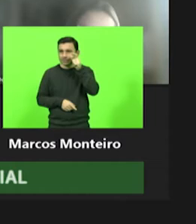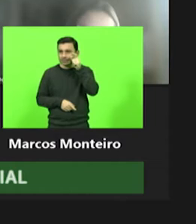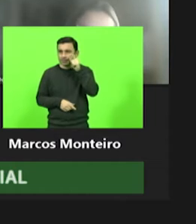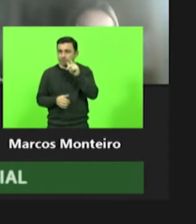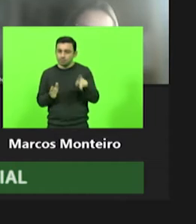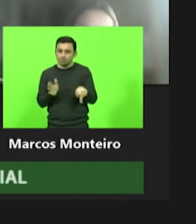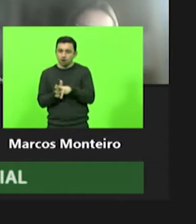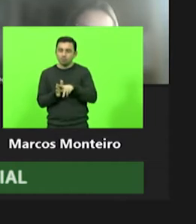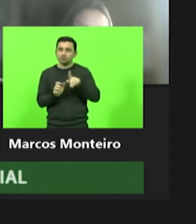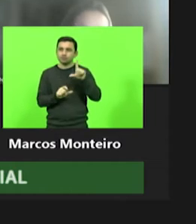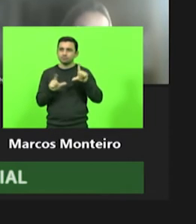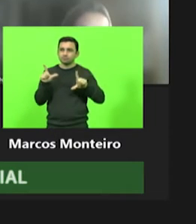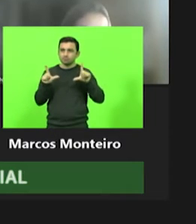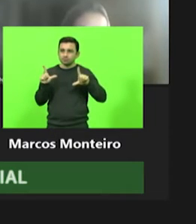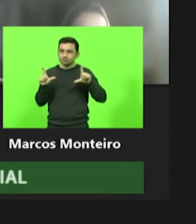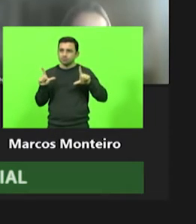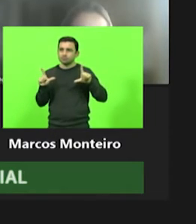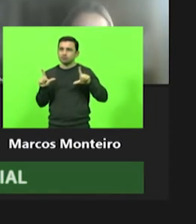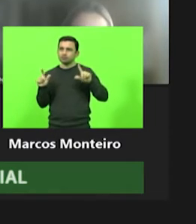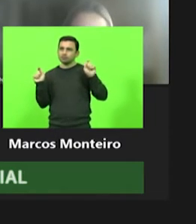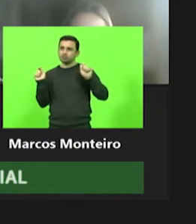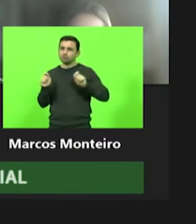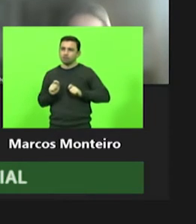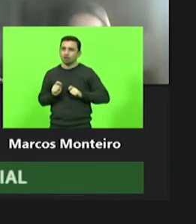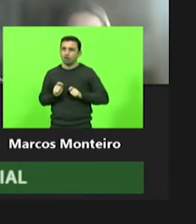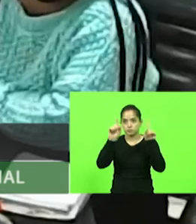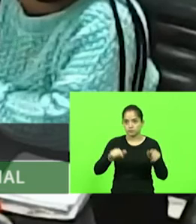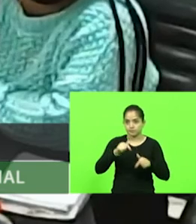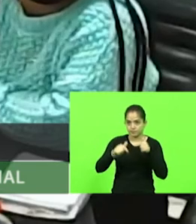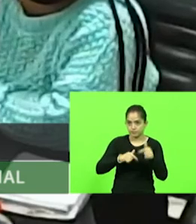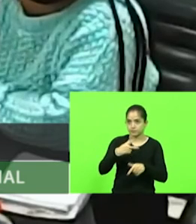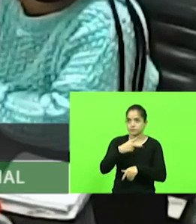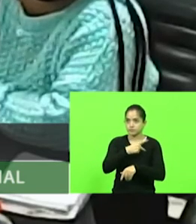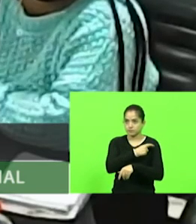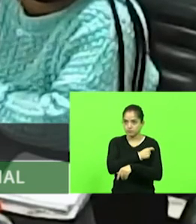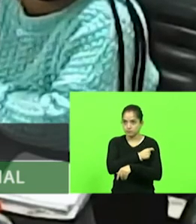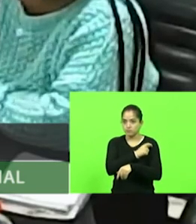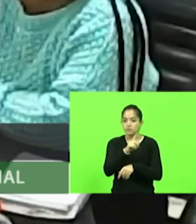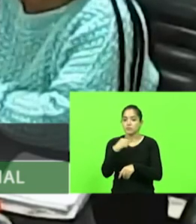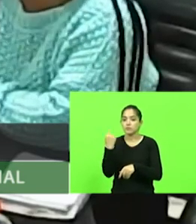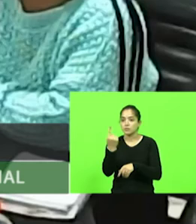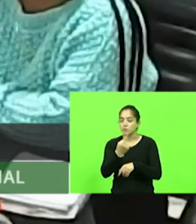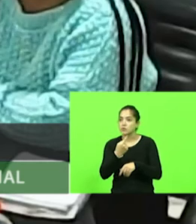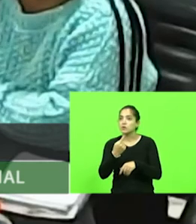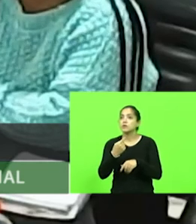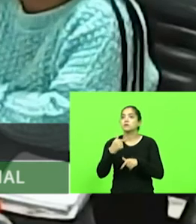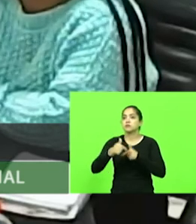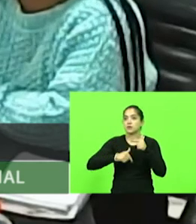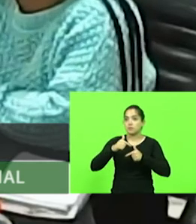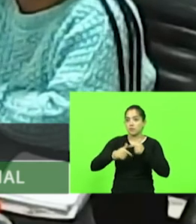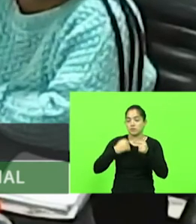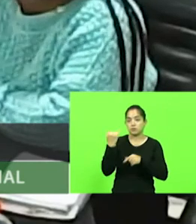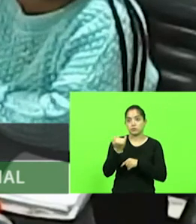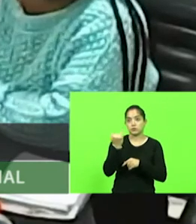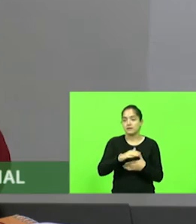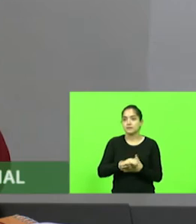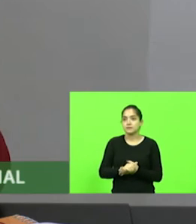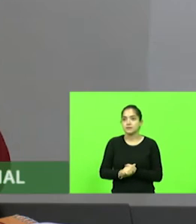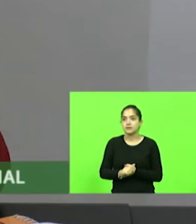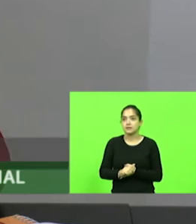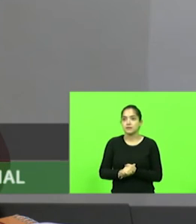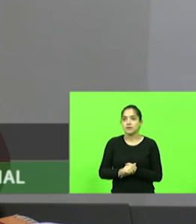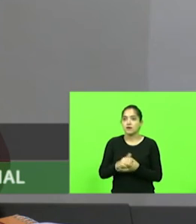A Assembleia Legislativa promoveu uma audiência pública para debater questões relacionadas à política de assistência social em Santa Catarina.